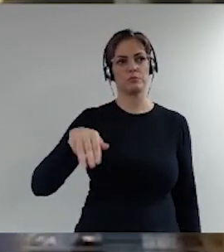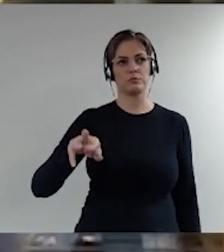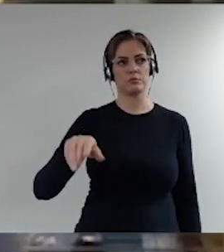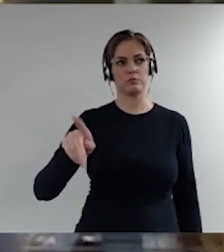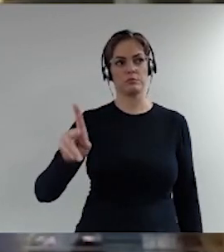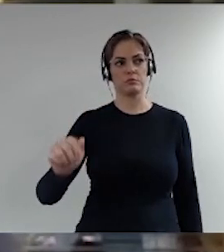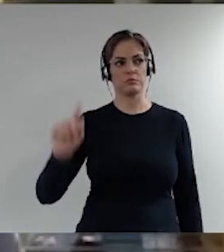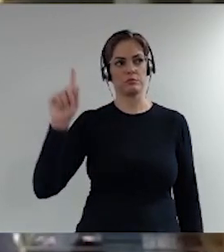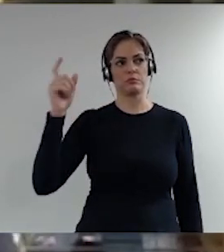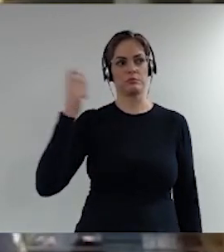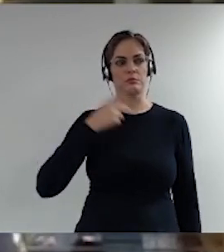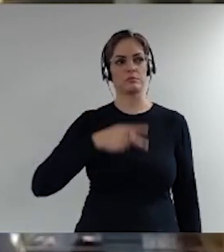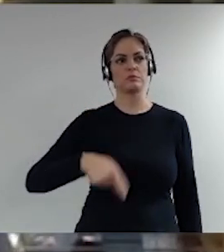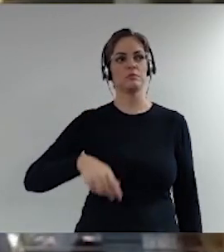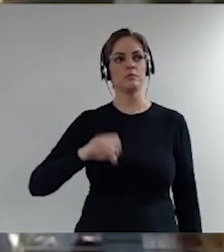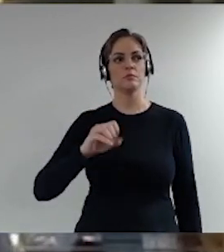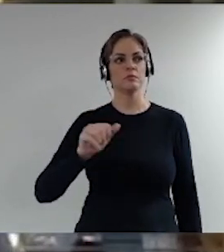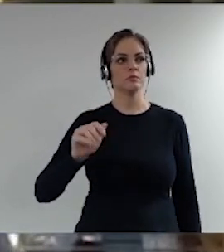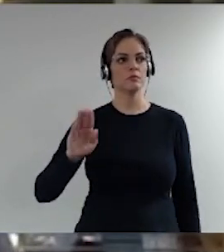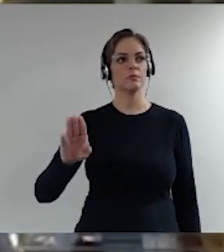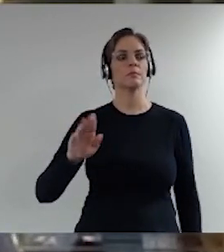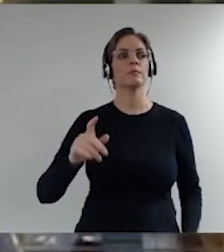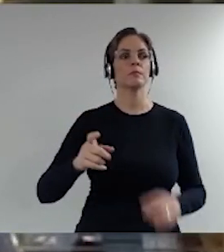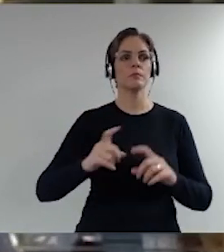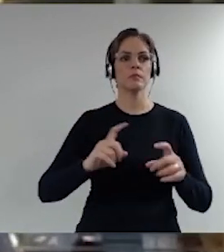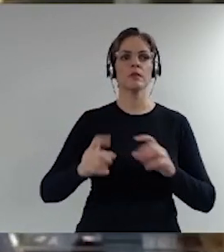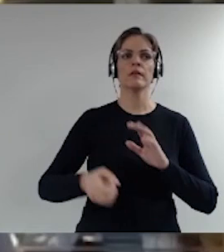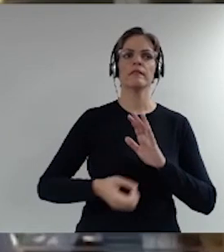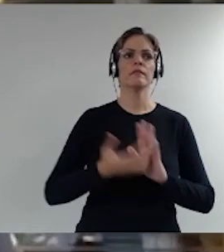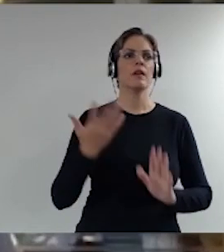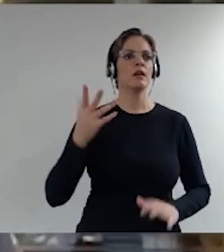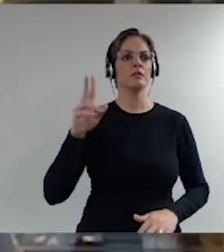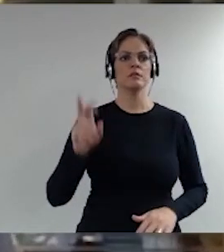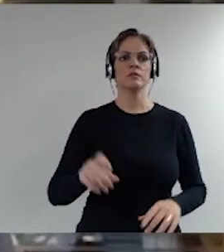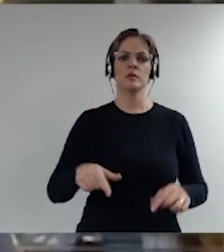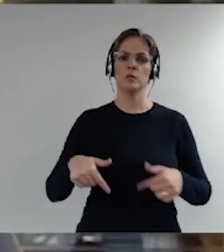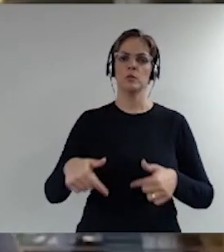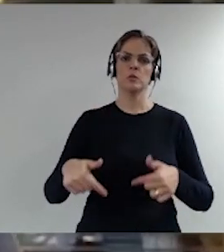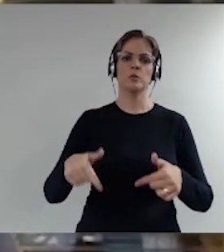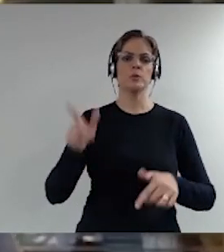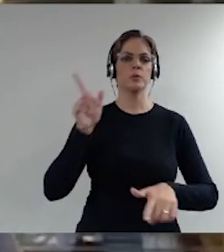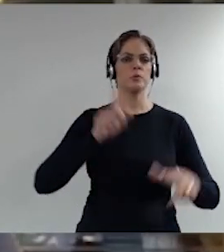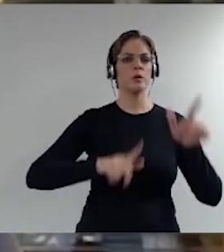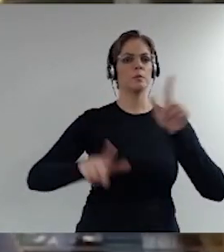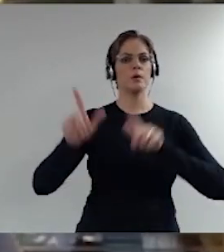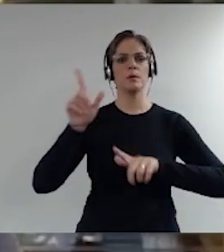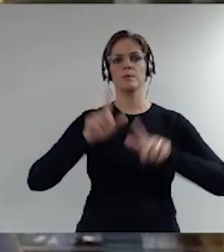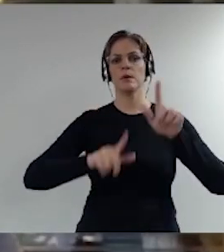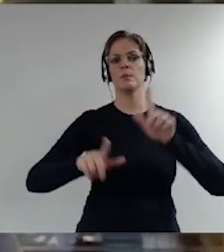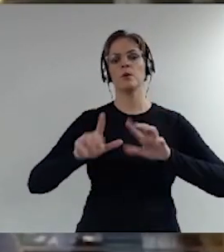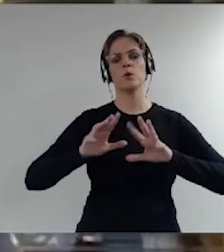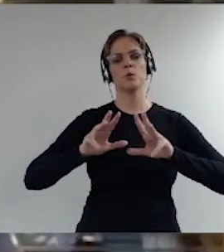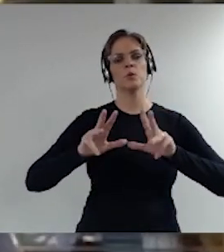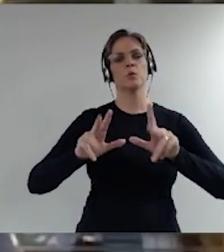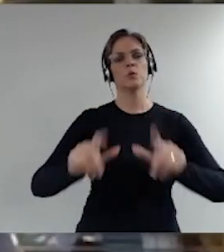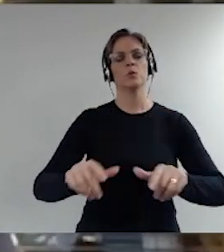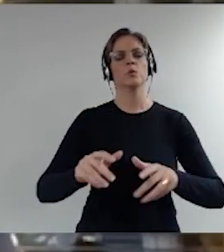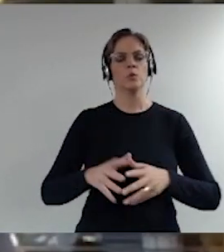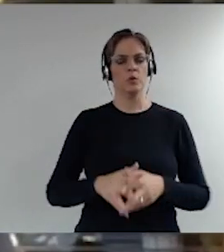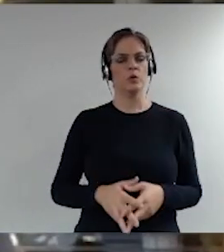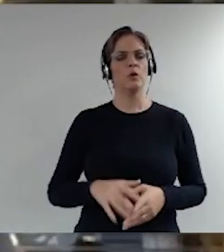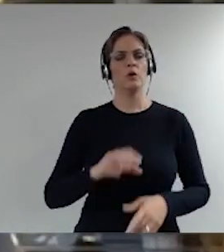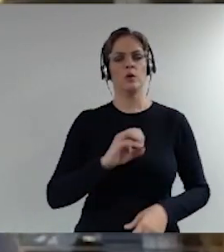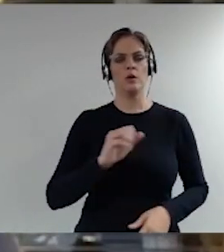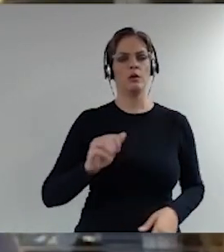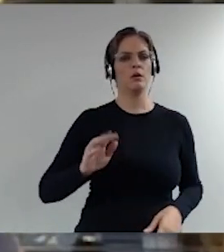do Conselho Federal da Ordem dos Advogados, também gestou diversas conquistas nessa caminhada. Enfim, todo o sistema OAB aqui reunido para